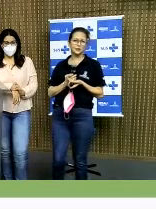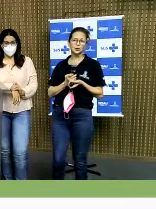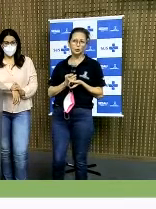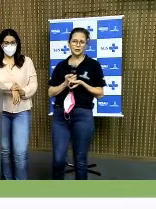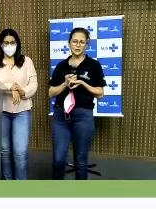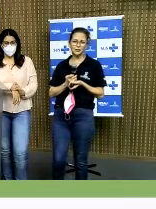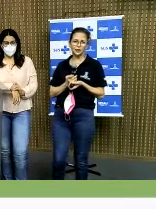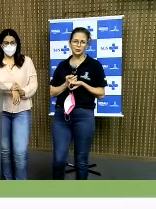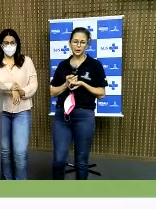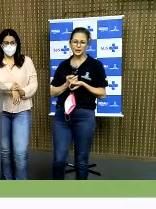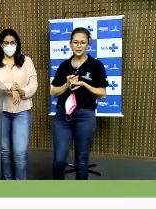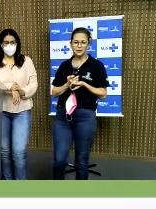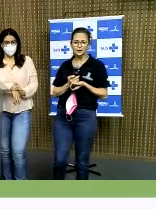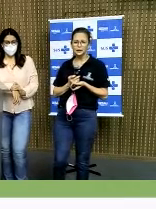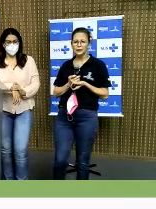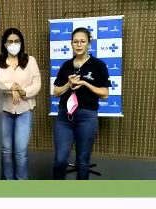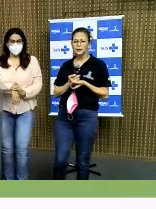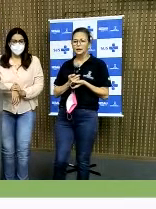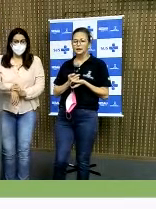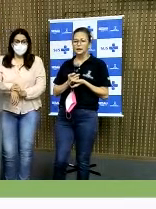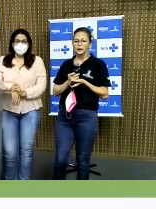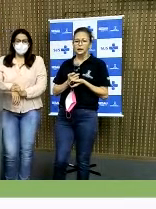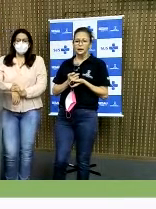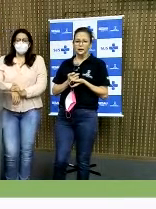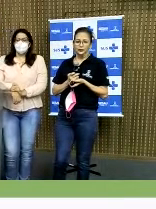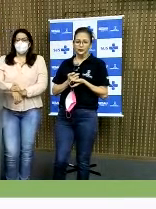todas segunda a sexta-feira do mês.